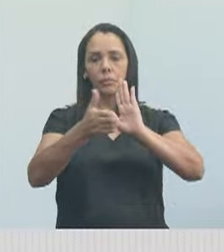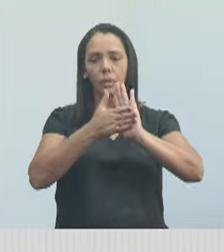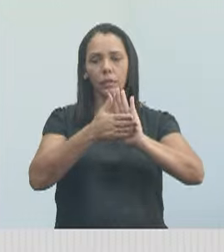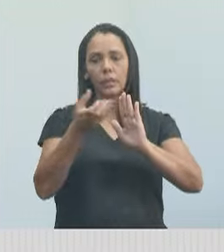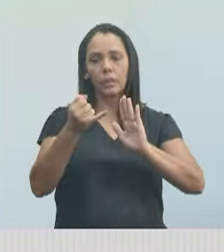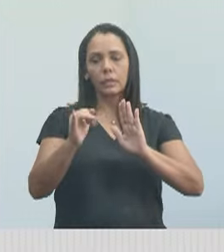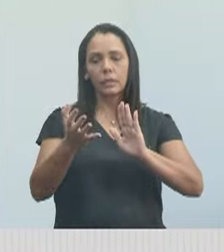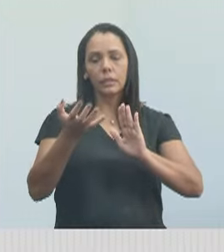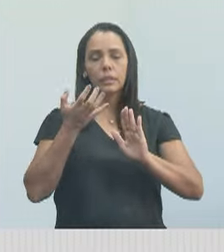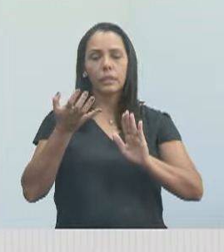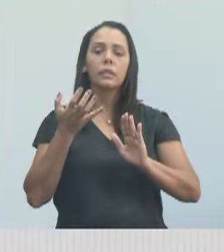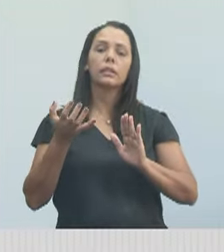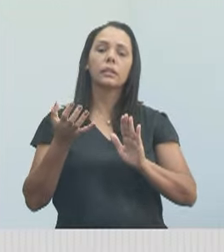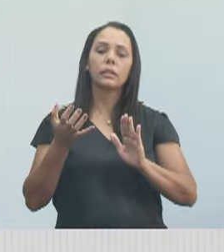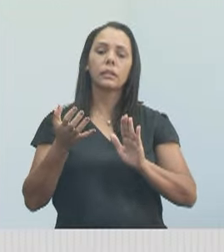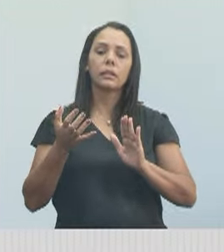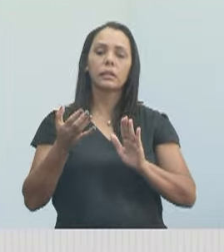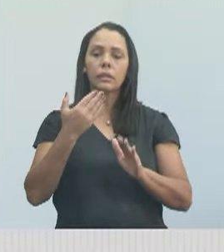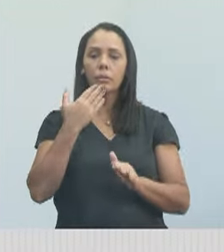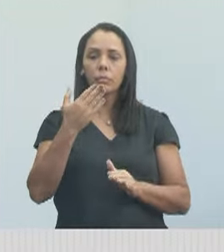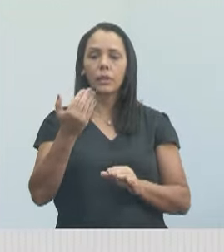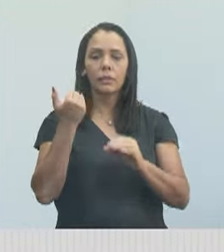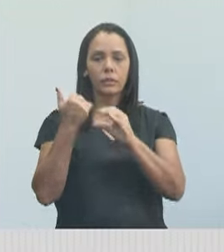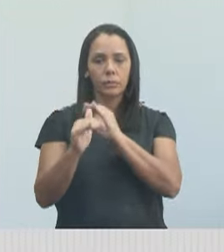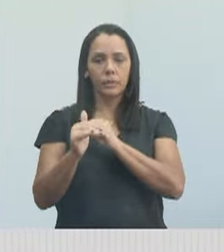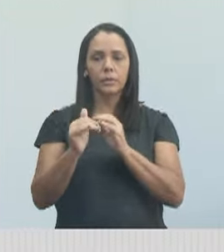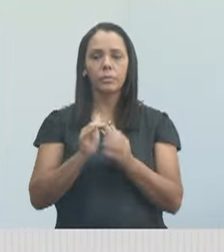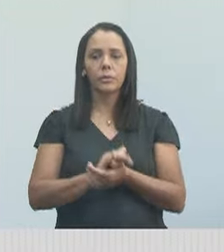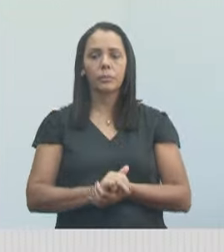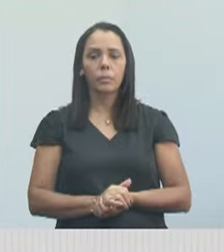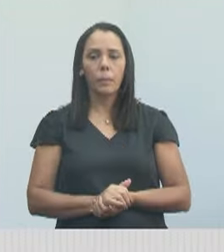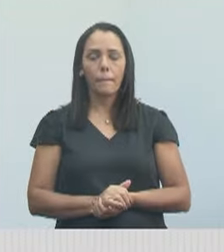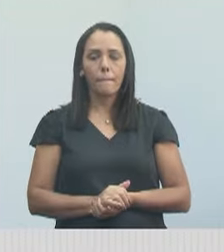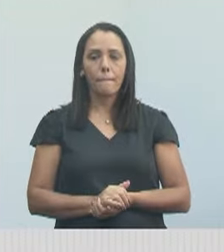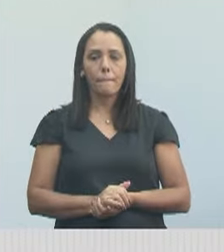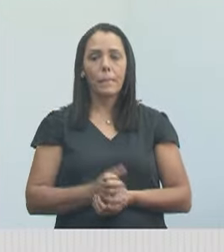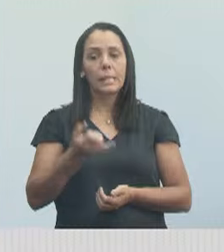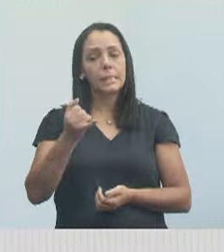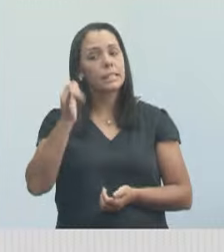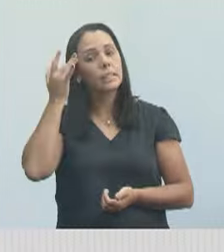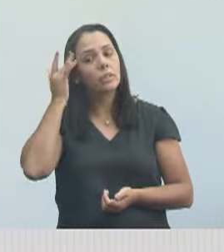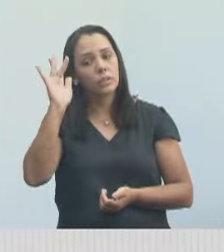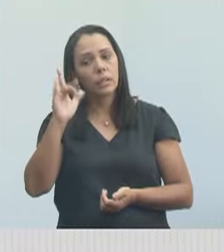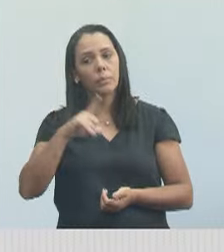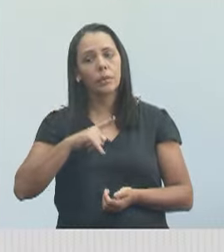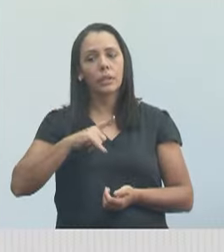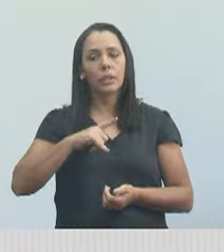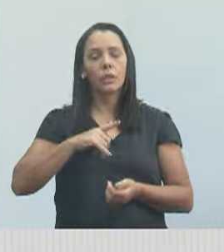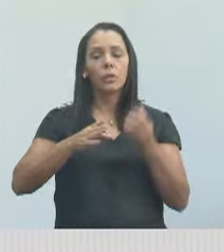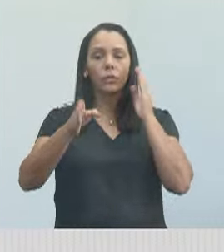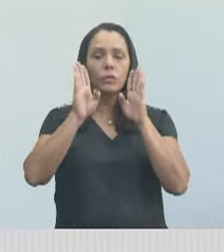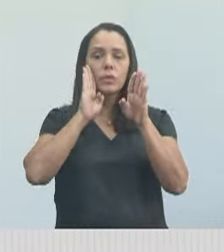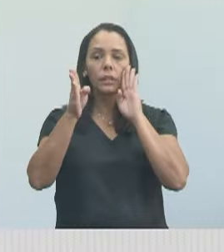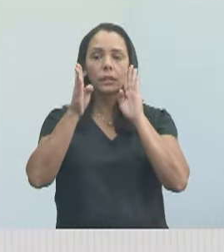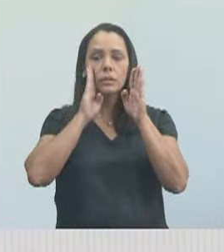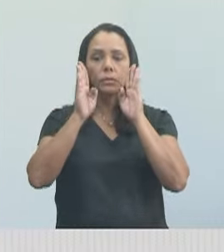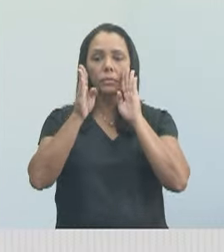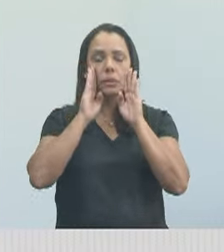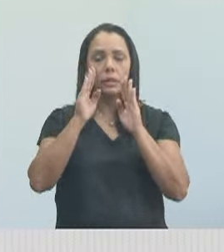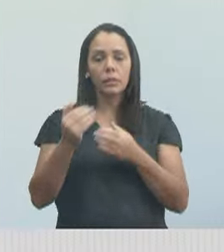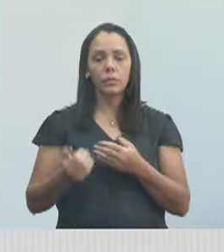no gabinete que a gente manda pelo correio. Próximo. Para quem não sabe, eu tenho uma página no Facebook chamada Emprega